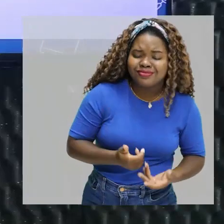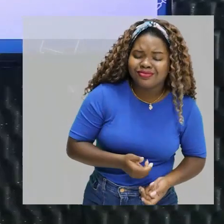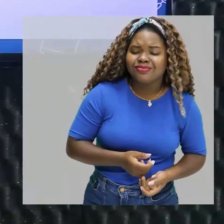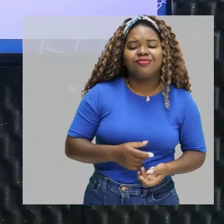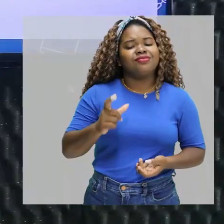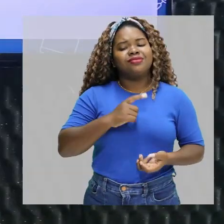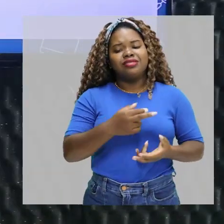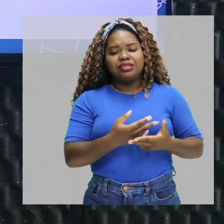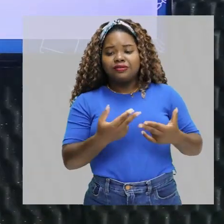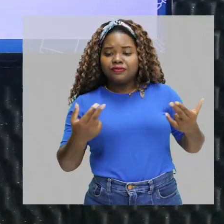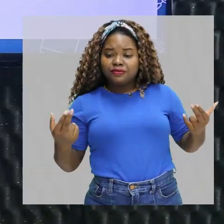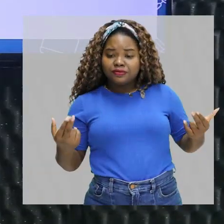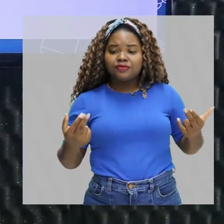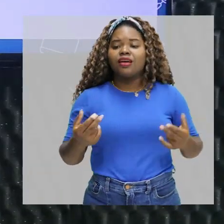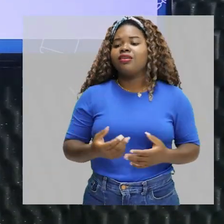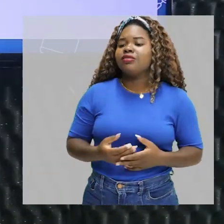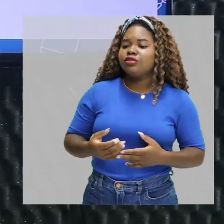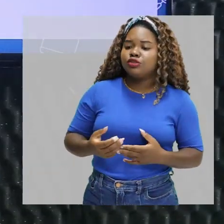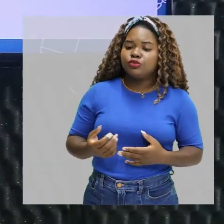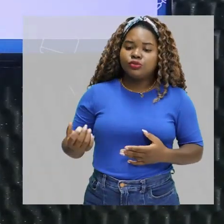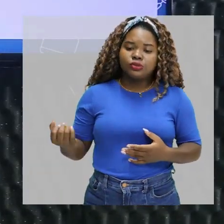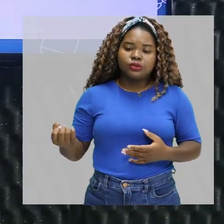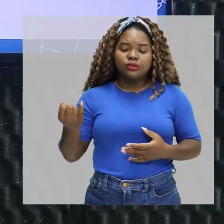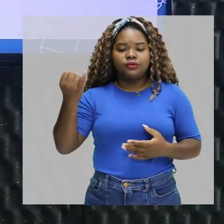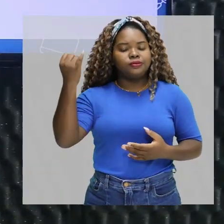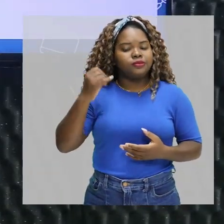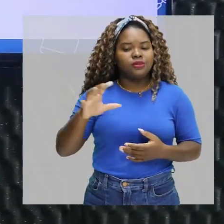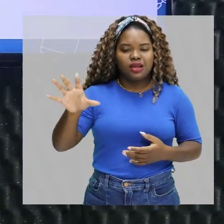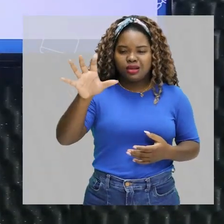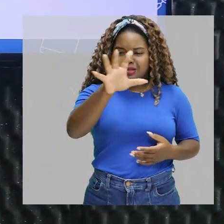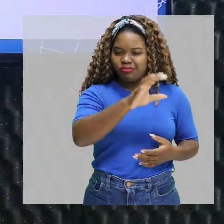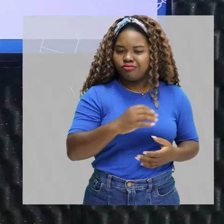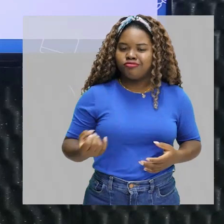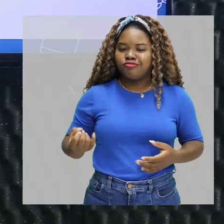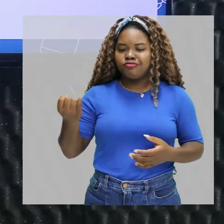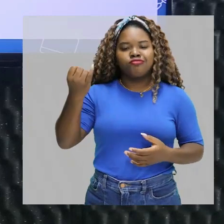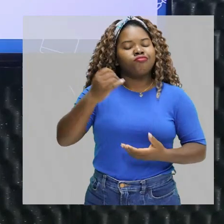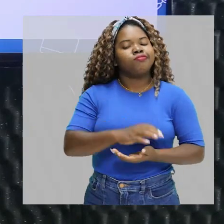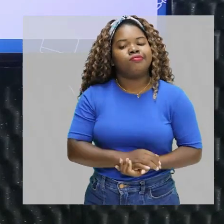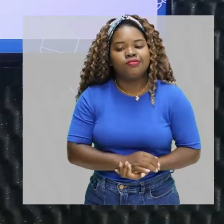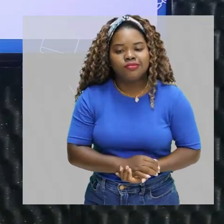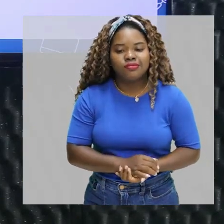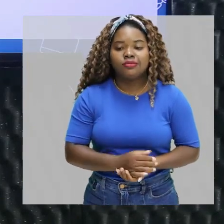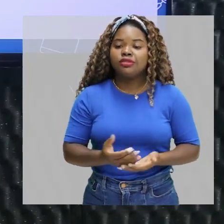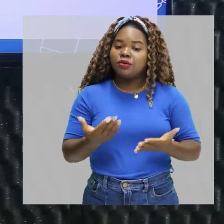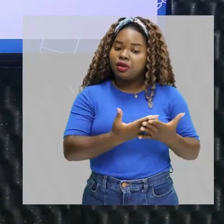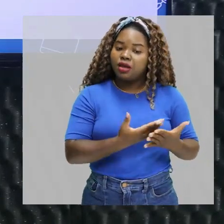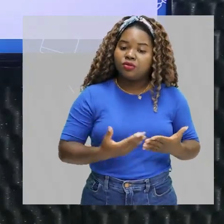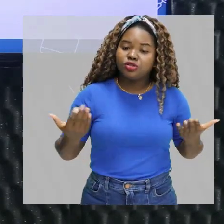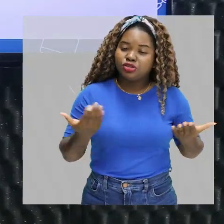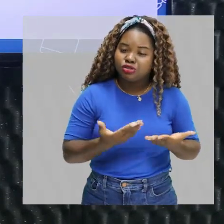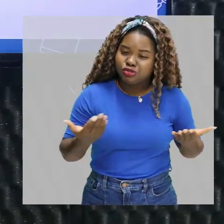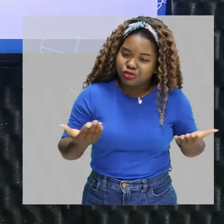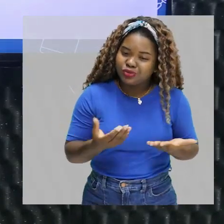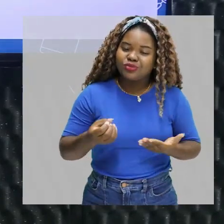riquezas no nosso território abordar toda essa riqueza em uma aula Ficaria difícil a gente deixaria coisas importantes então por isso